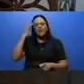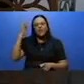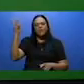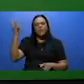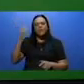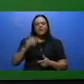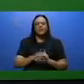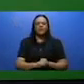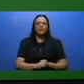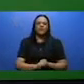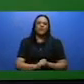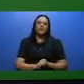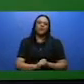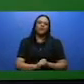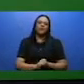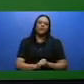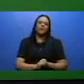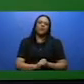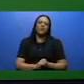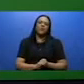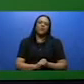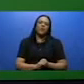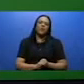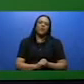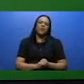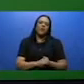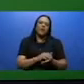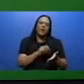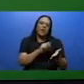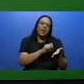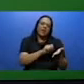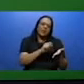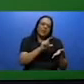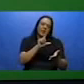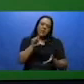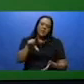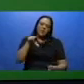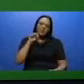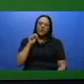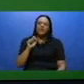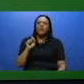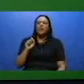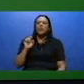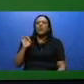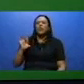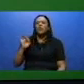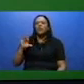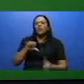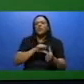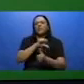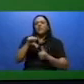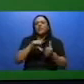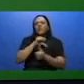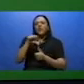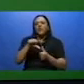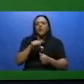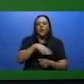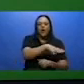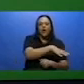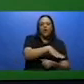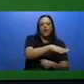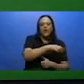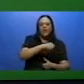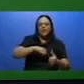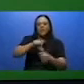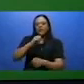aí. Assinale somente os elementos relacionados a transformações que levaram as aldeias a se tornarem cidades. Quais